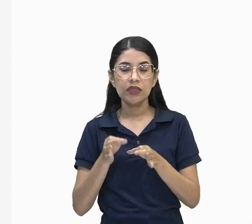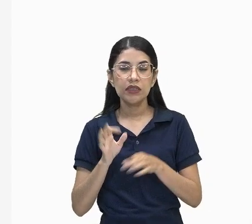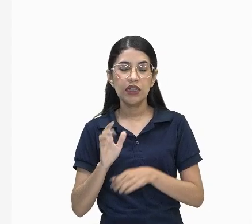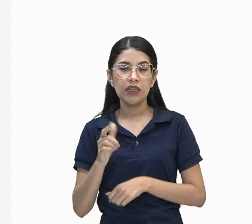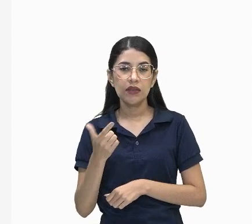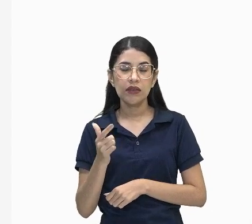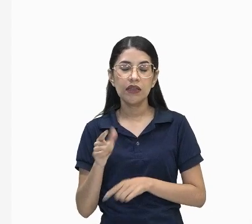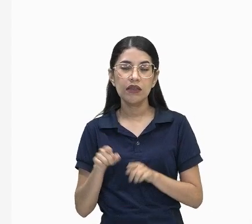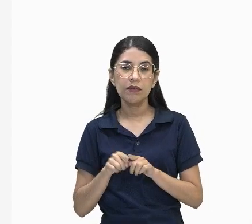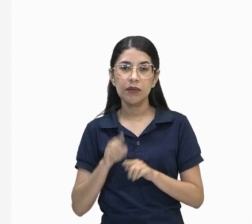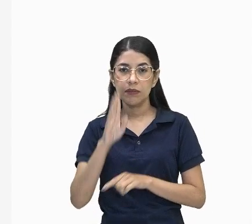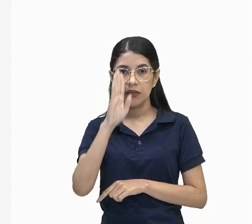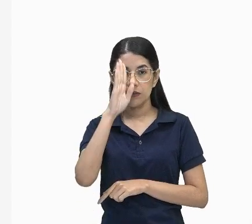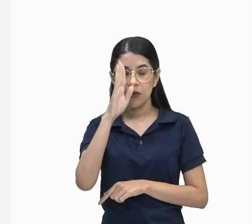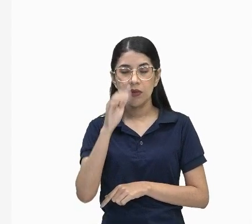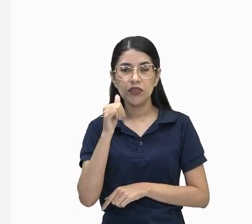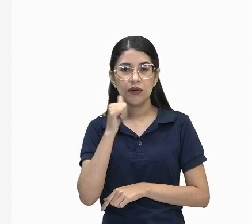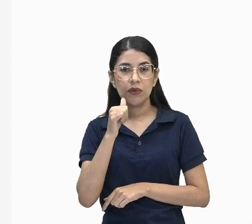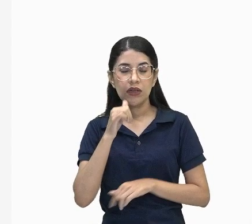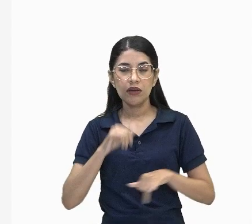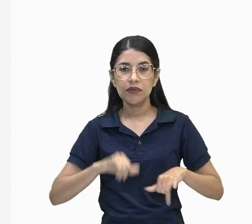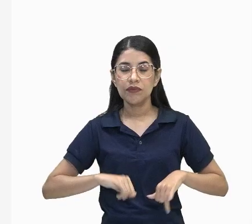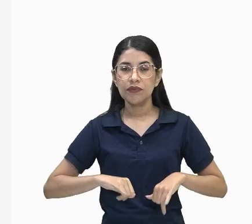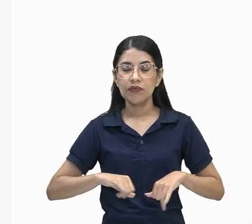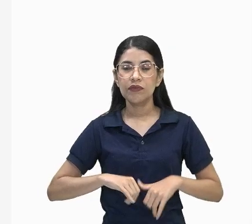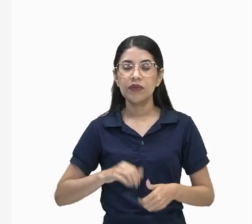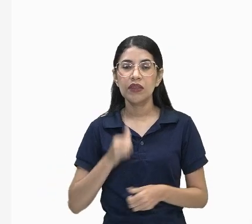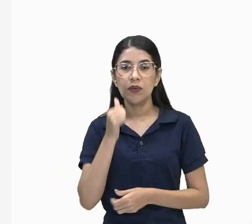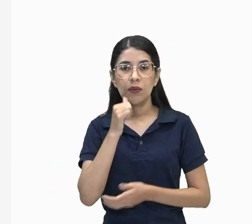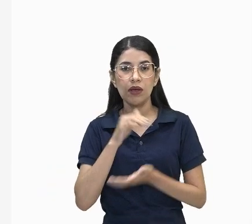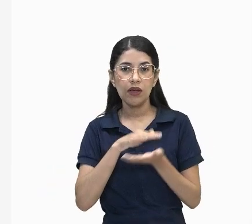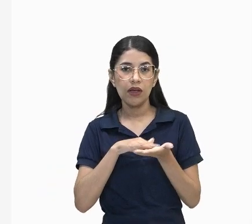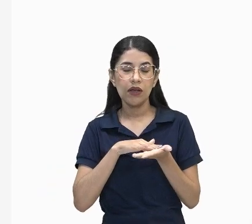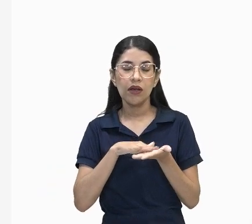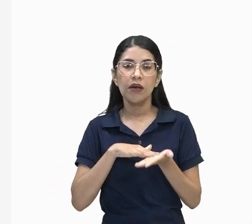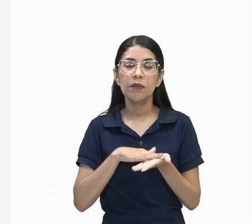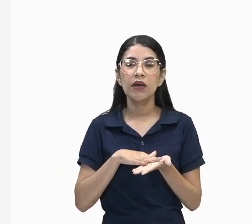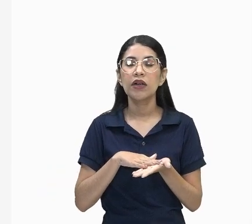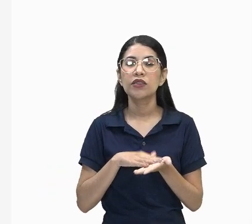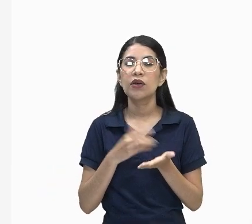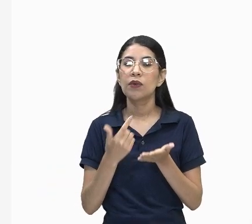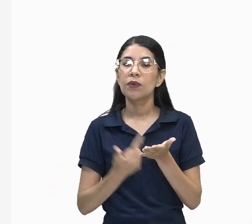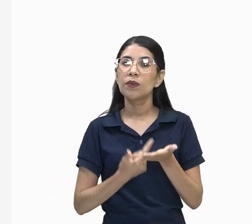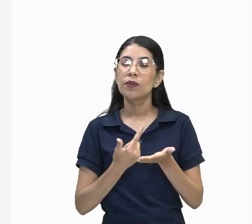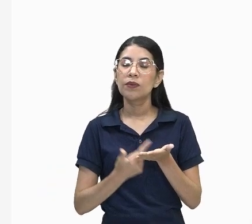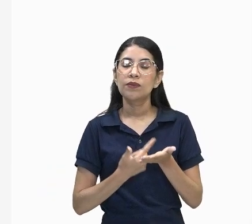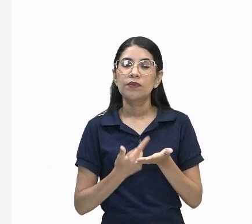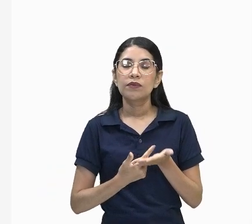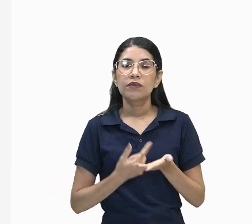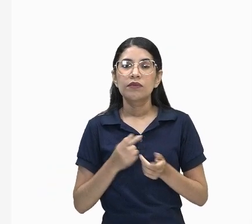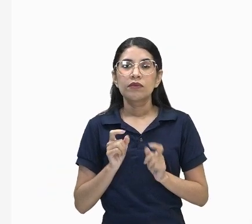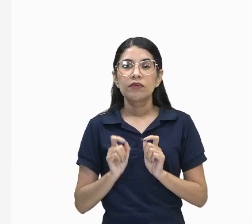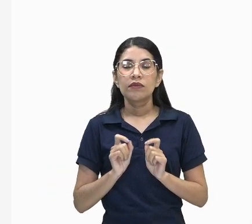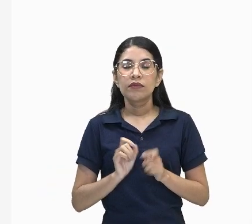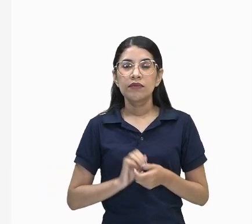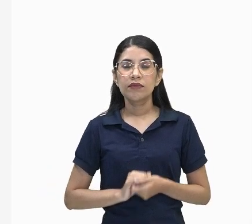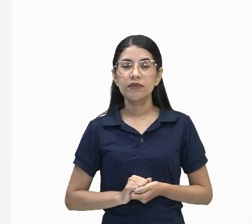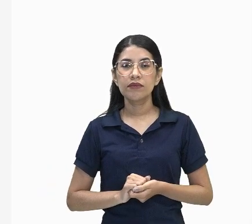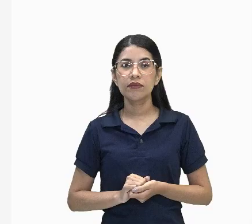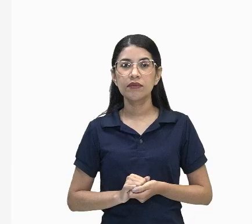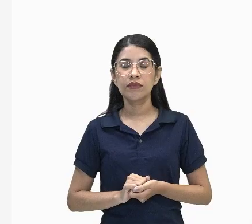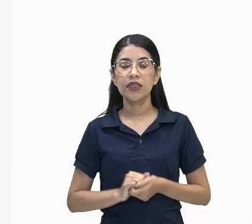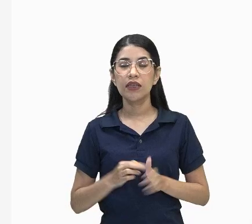atingem principalmente as mulheres. Então, a Cartomante é essa obra aí, né, que